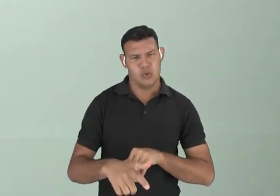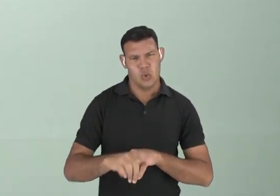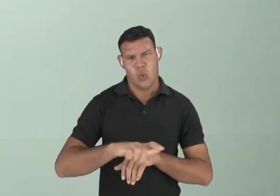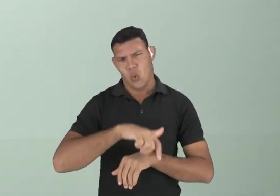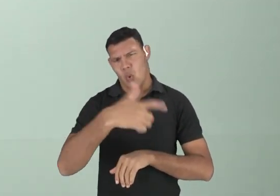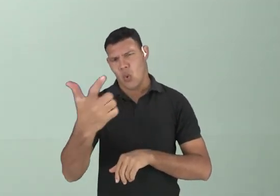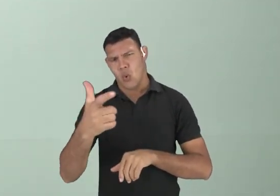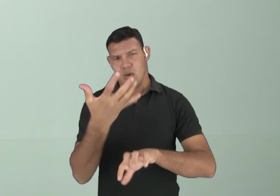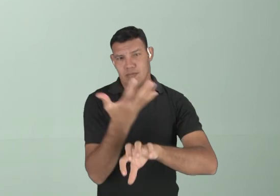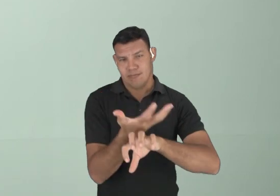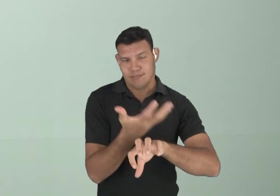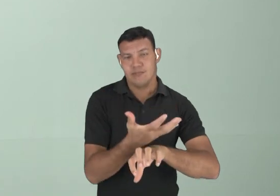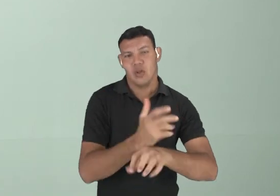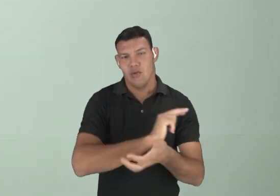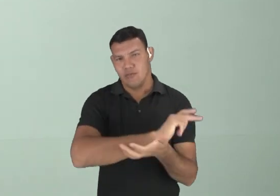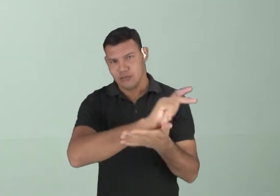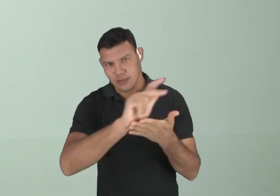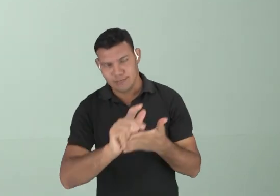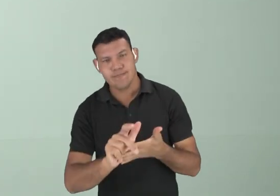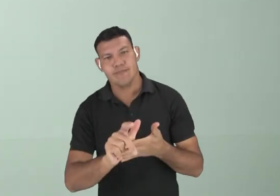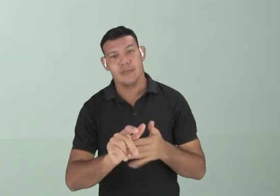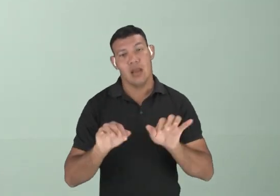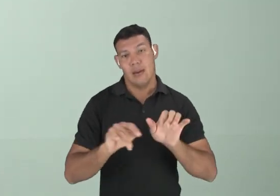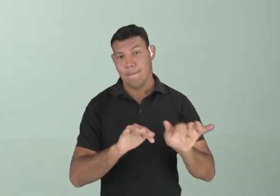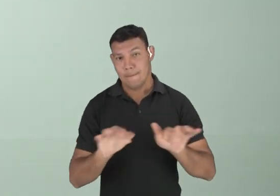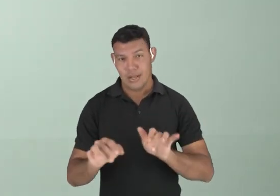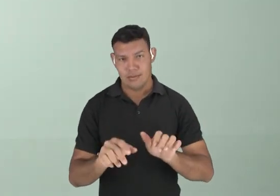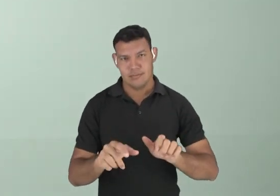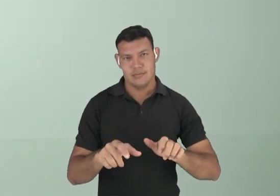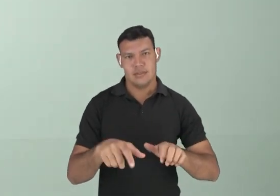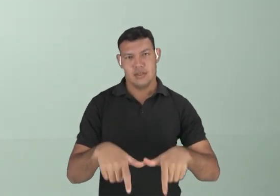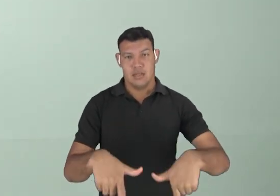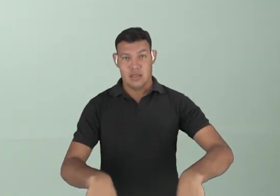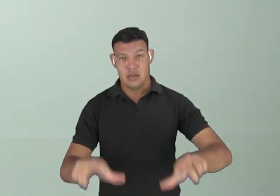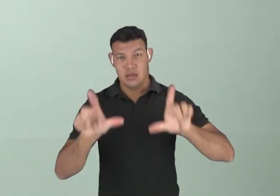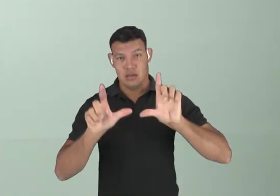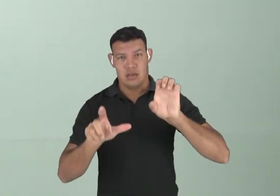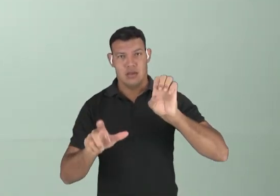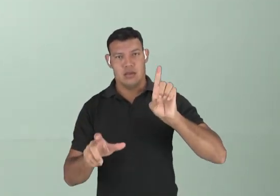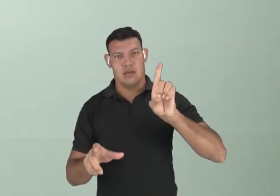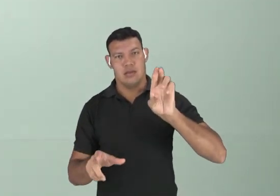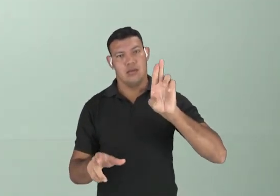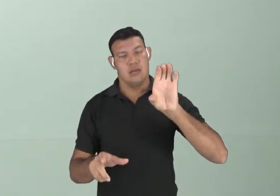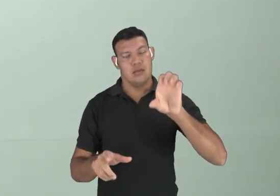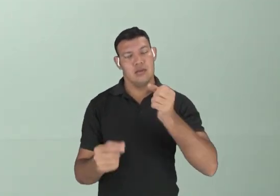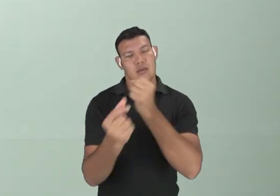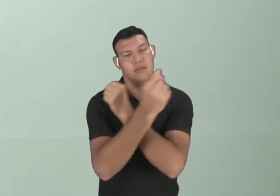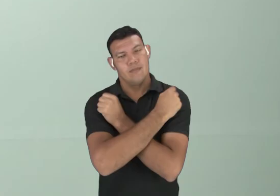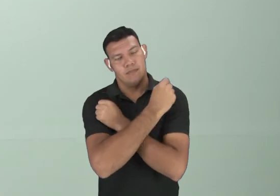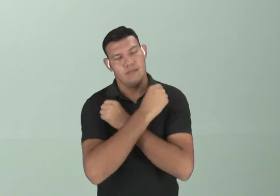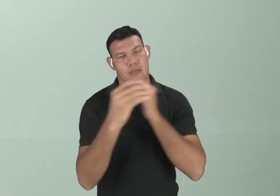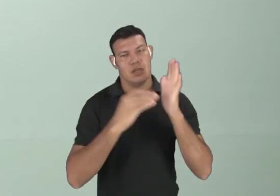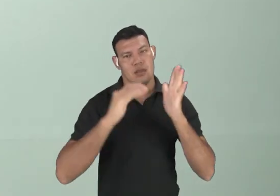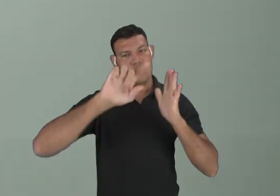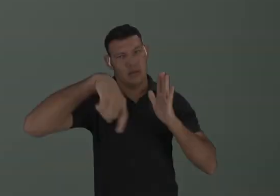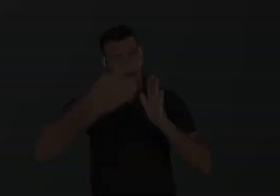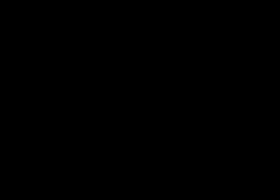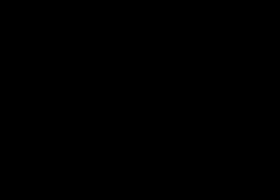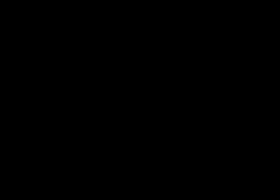curricular, basta você acessar a plataforma Eduque. Um abraço e até a próxima!